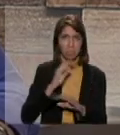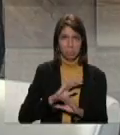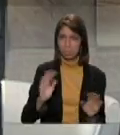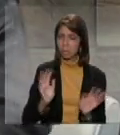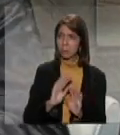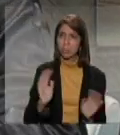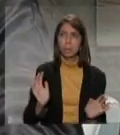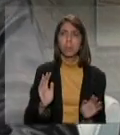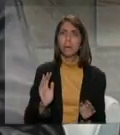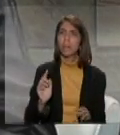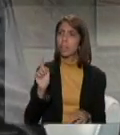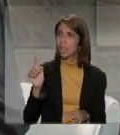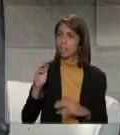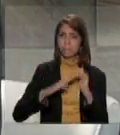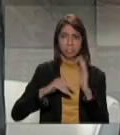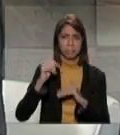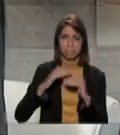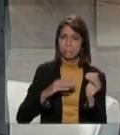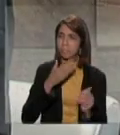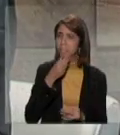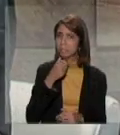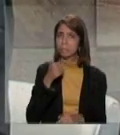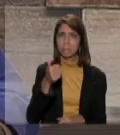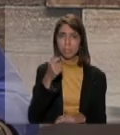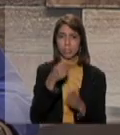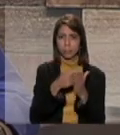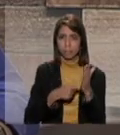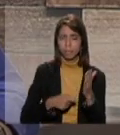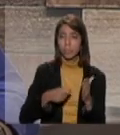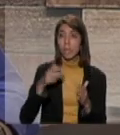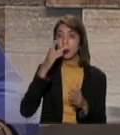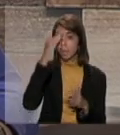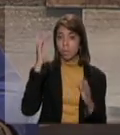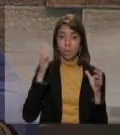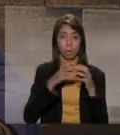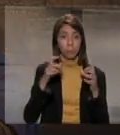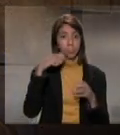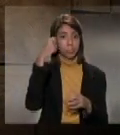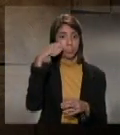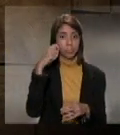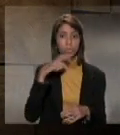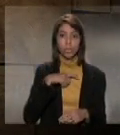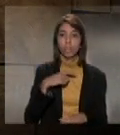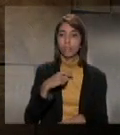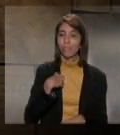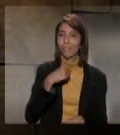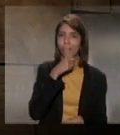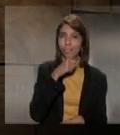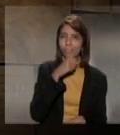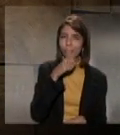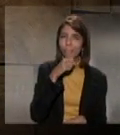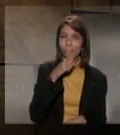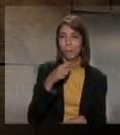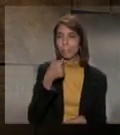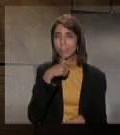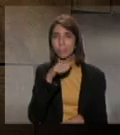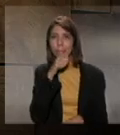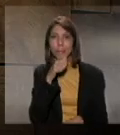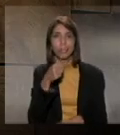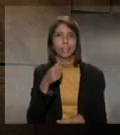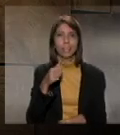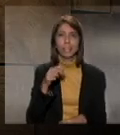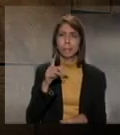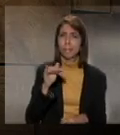o Abujamra também, um cara muito de teatro, né? Então, e aí o elenco era Cleide Diáconis, era minha avó, Beatriz Segal era minha mãe,